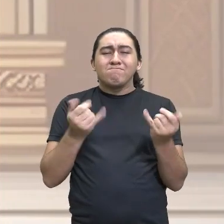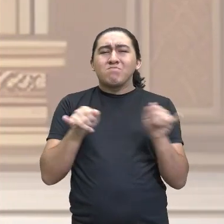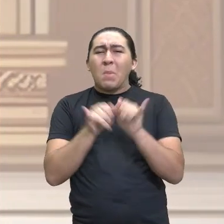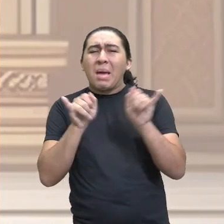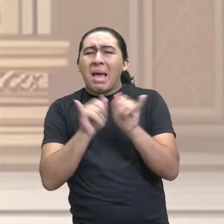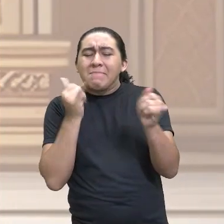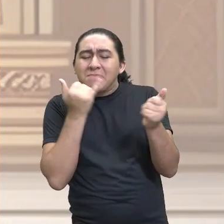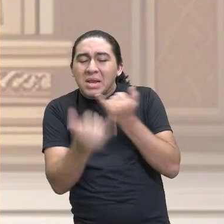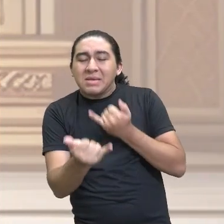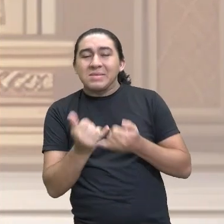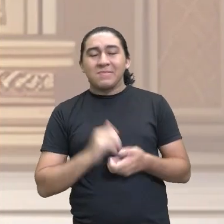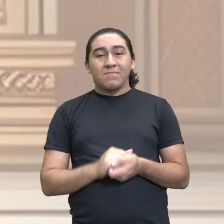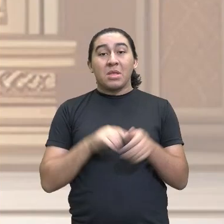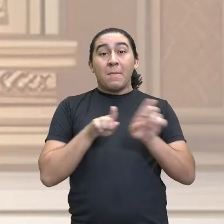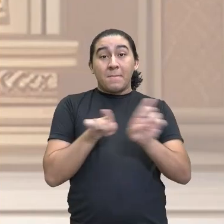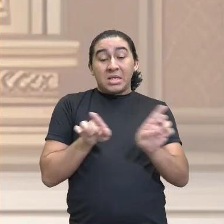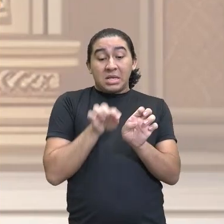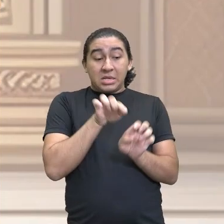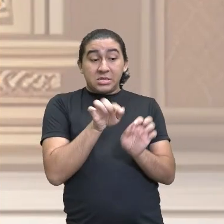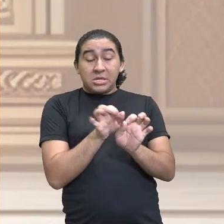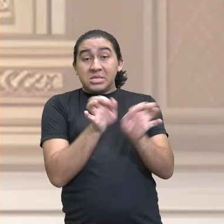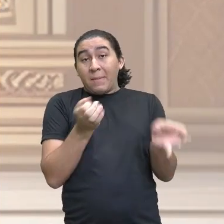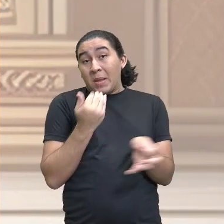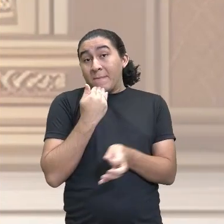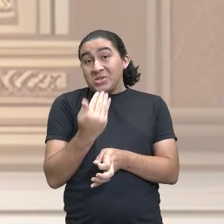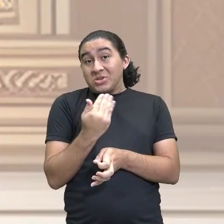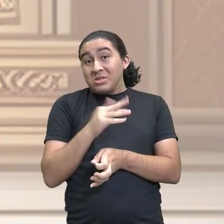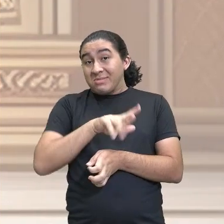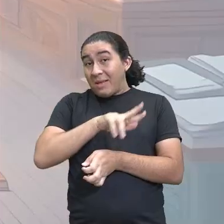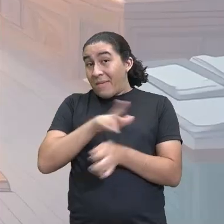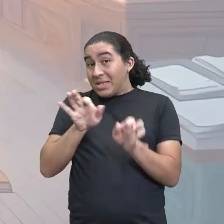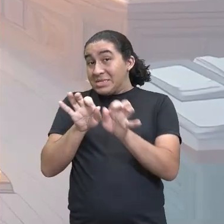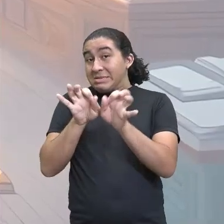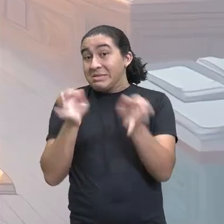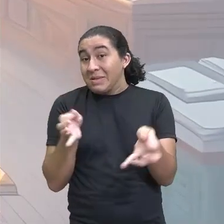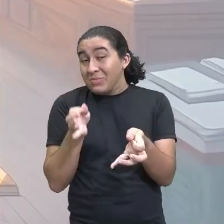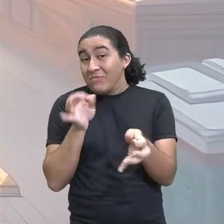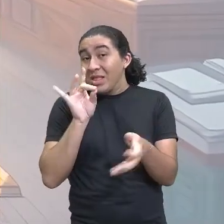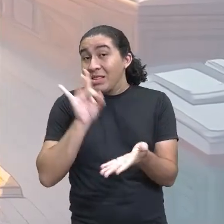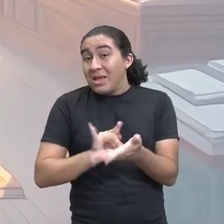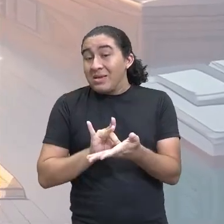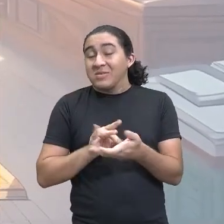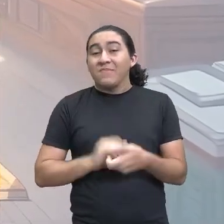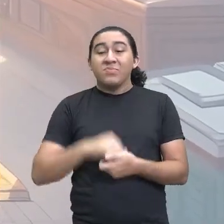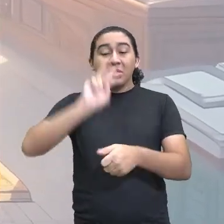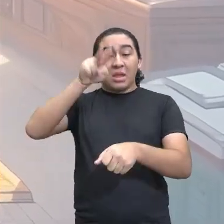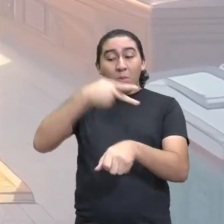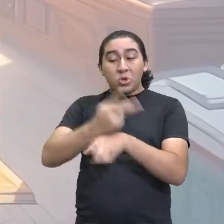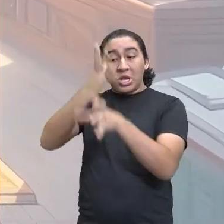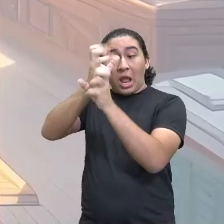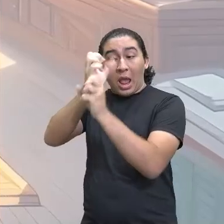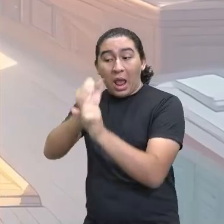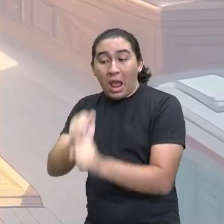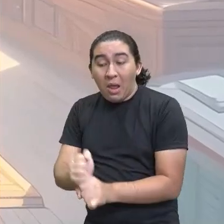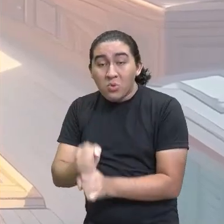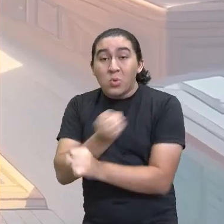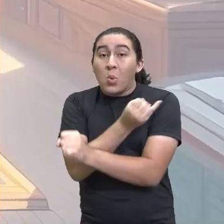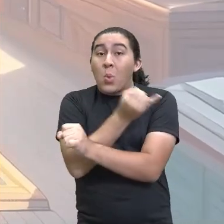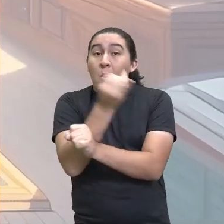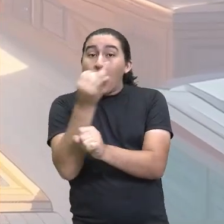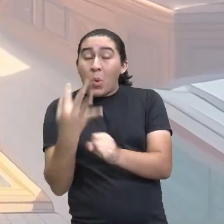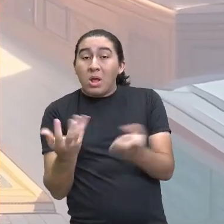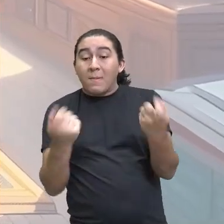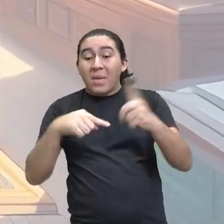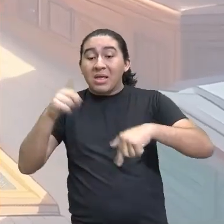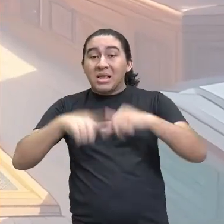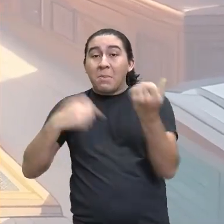o humilde pedido do Brahmane não era tão humilde assim. Após fazerem vários cálculos de quanto trigo eles teriam que dar